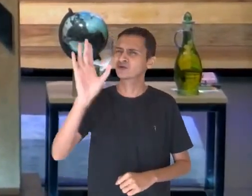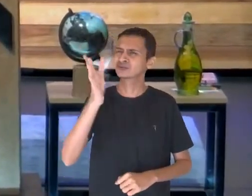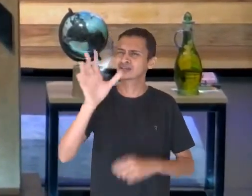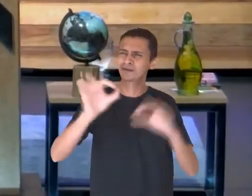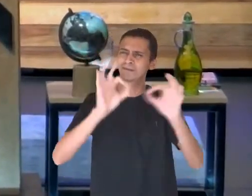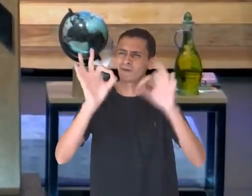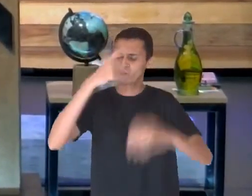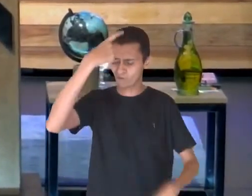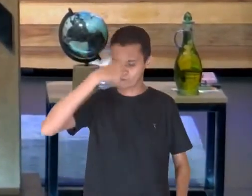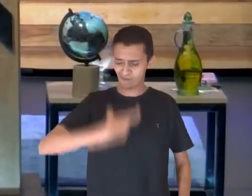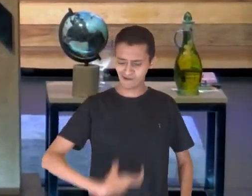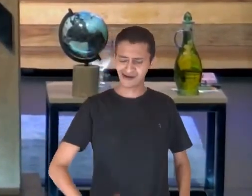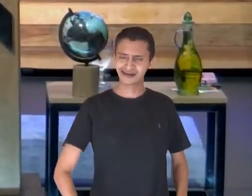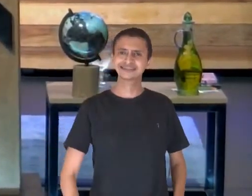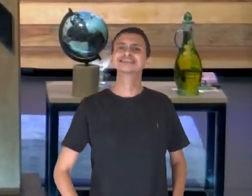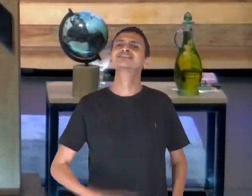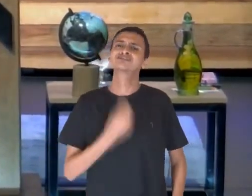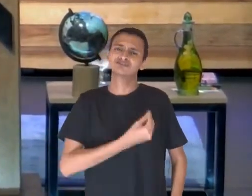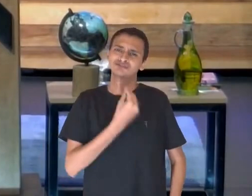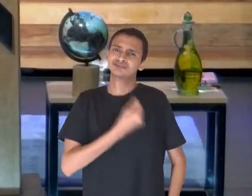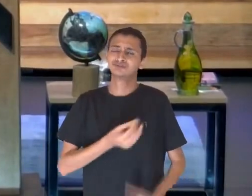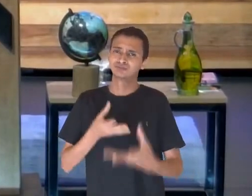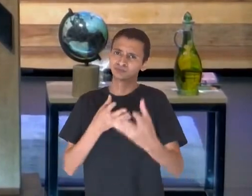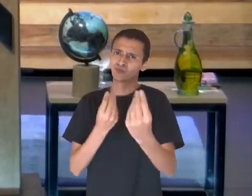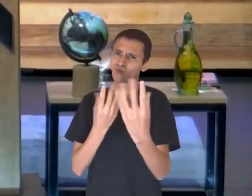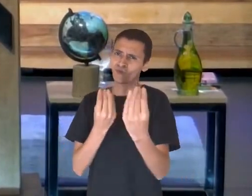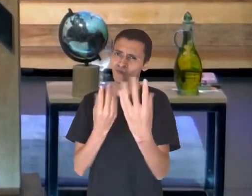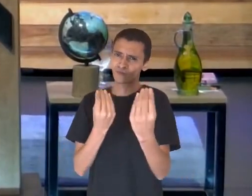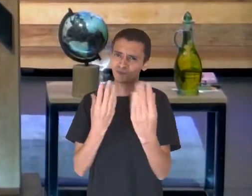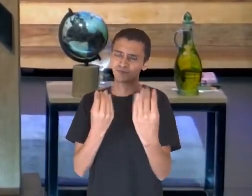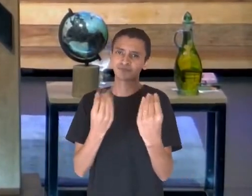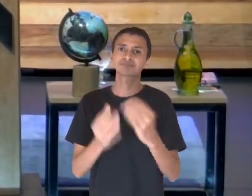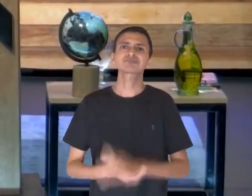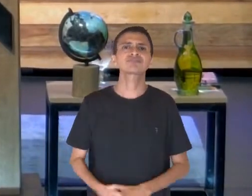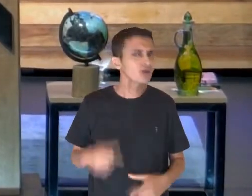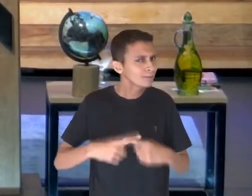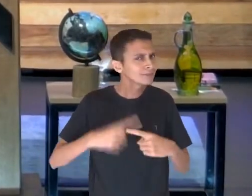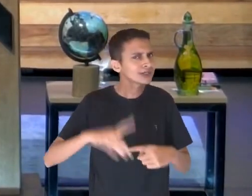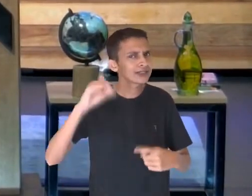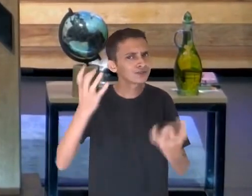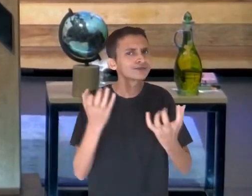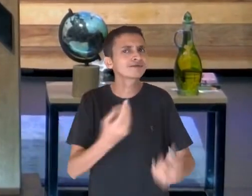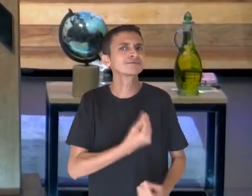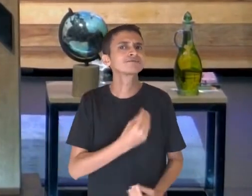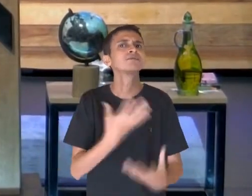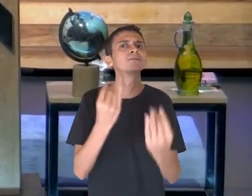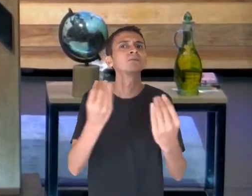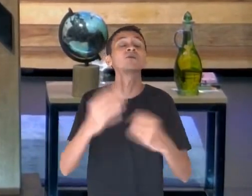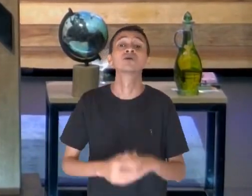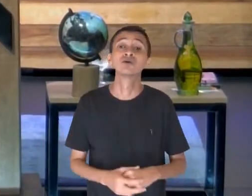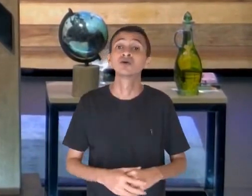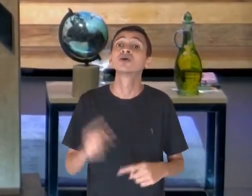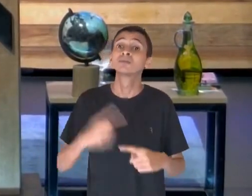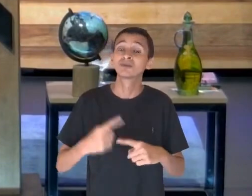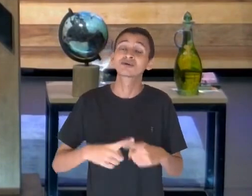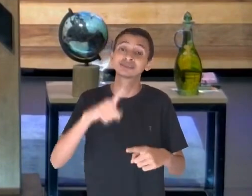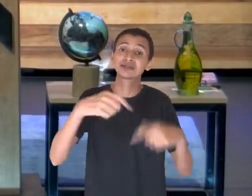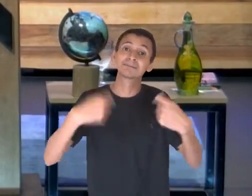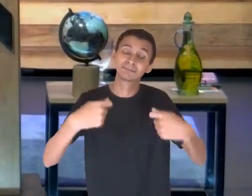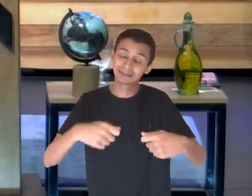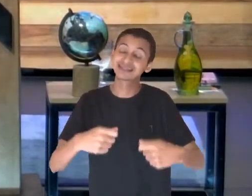bonitão, colocou lá para você viver muito. Para que Deus quer que você viva muito? Para que você execute tudo